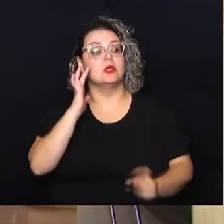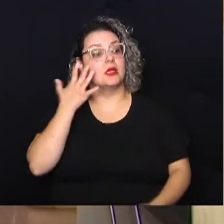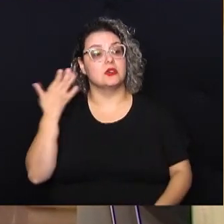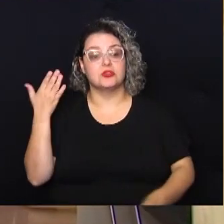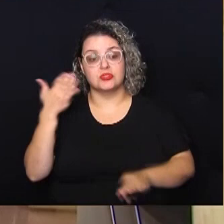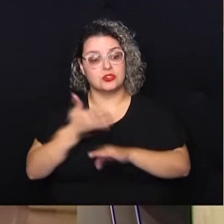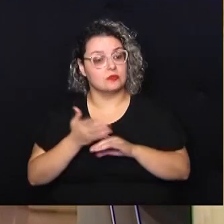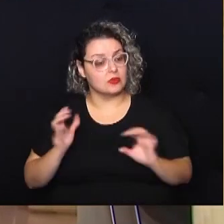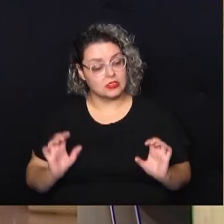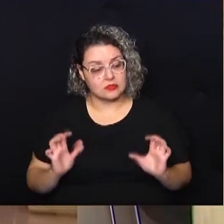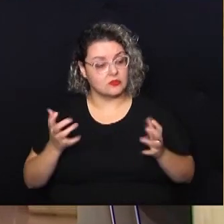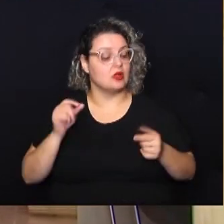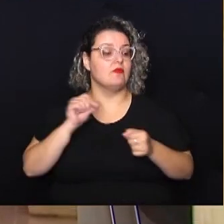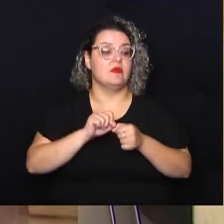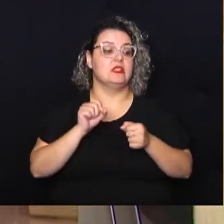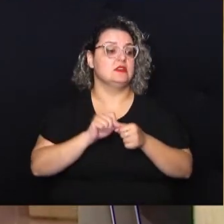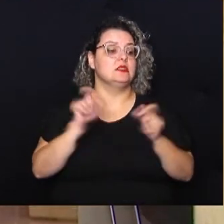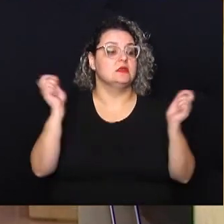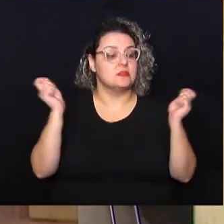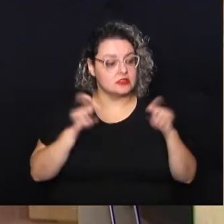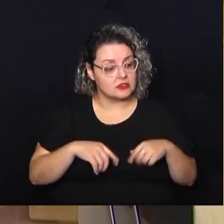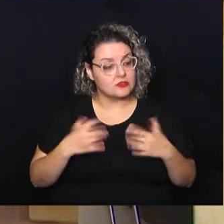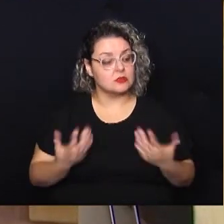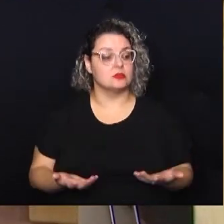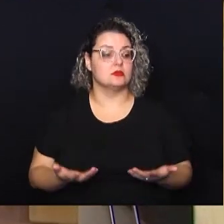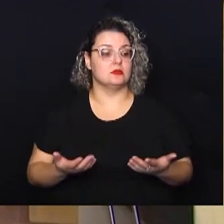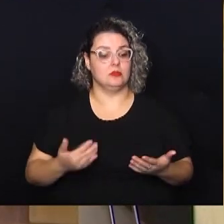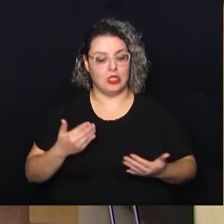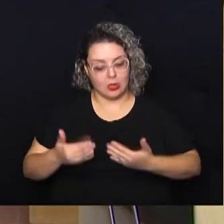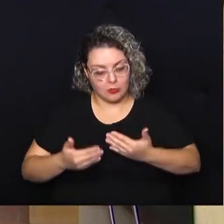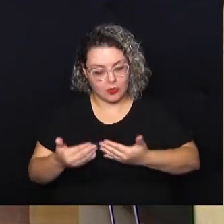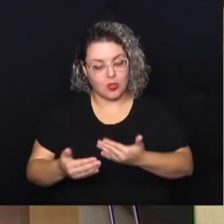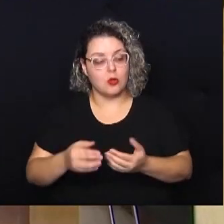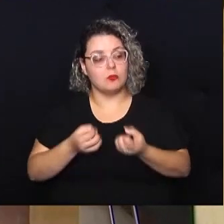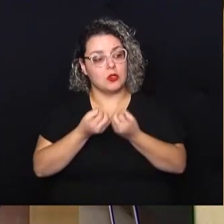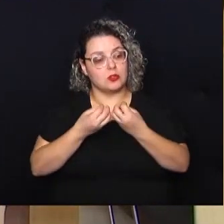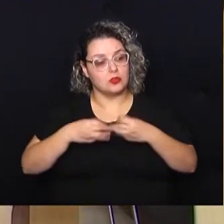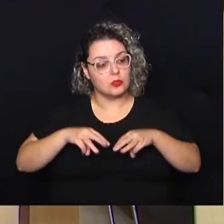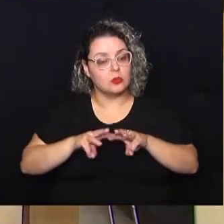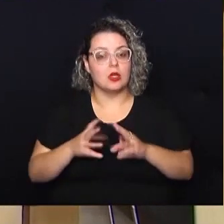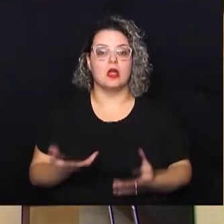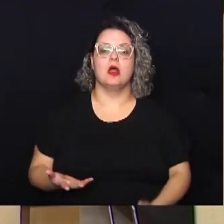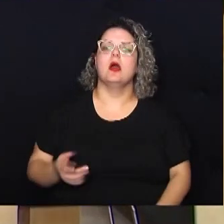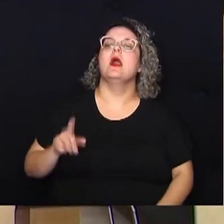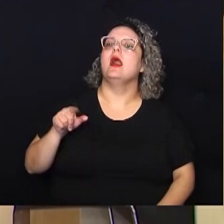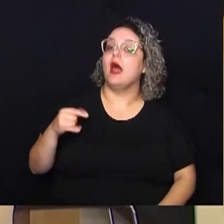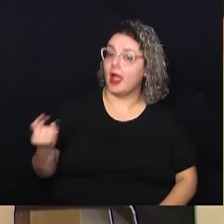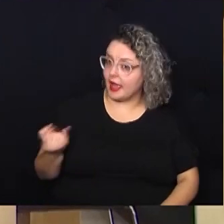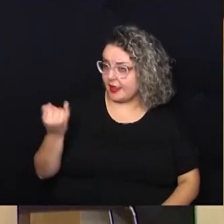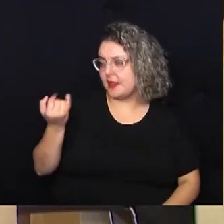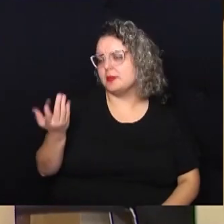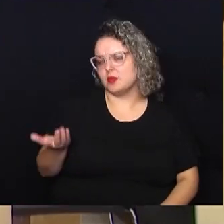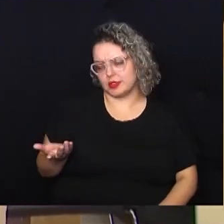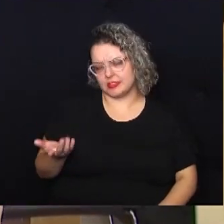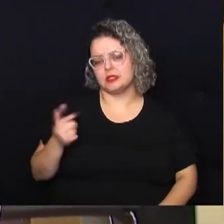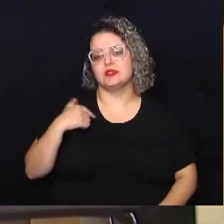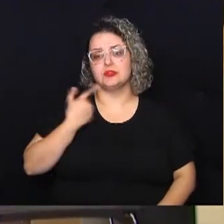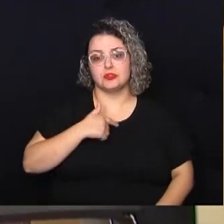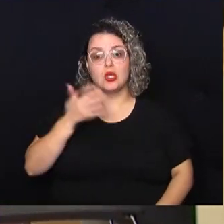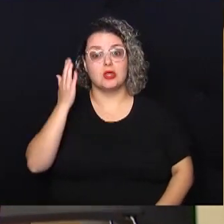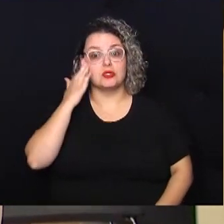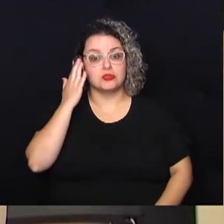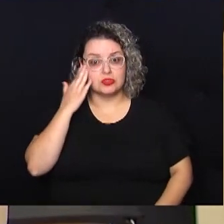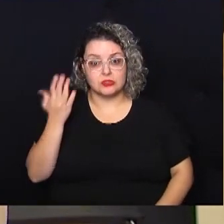desse evento, fazer essa capacitação, passar por esse workshop? É muito importante, né? A gente fica sabendo